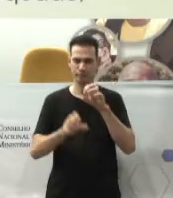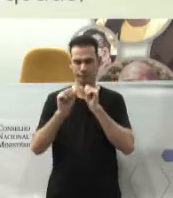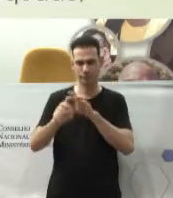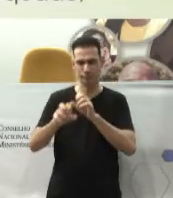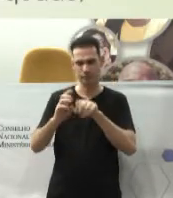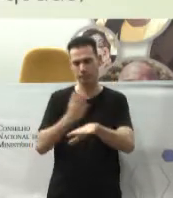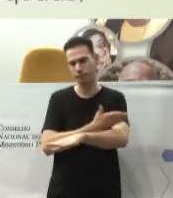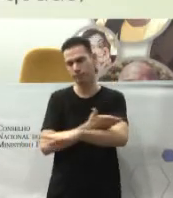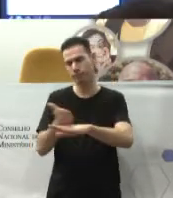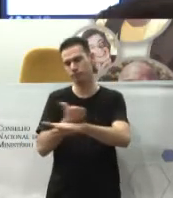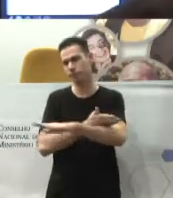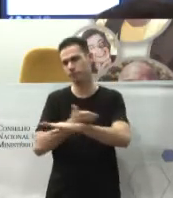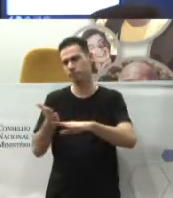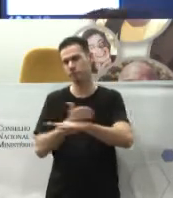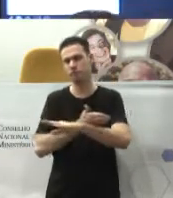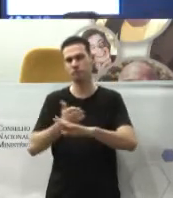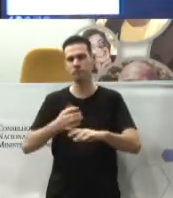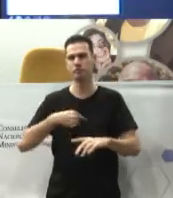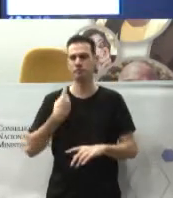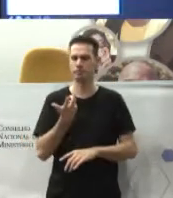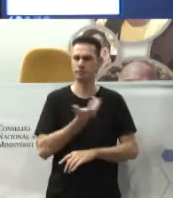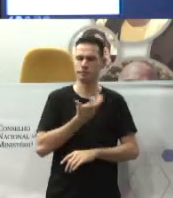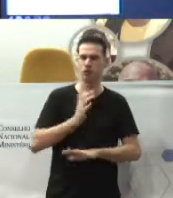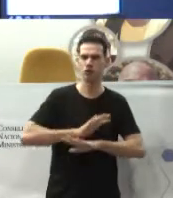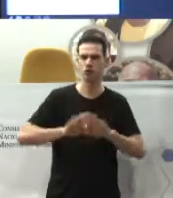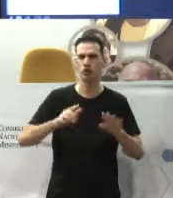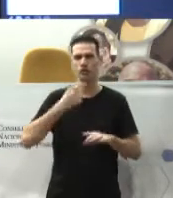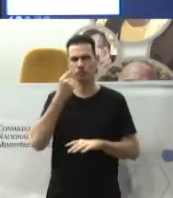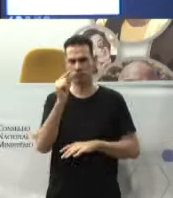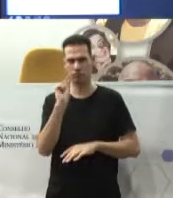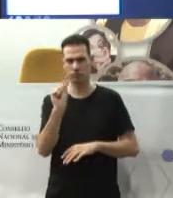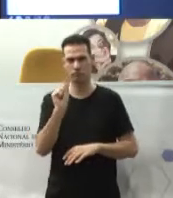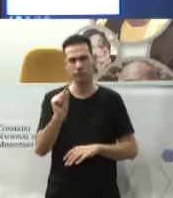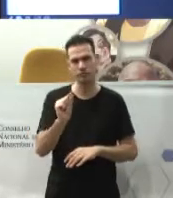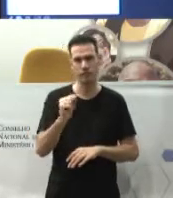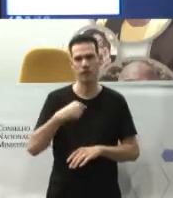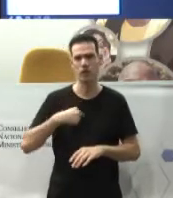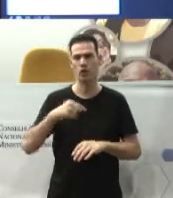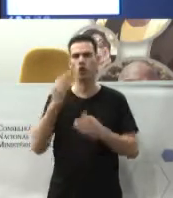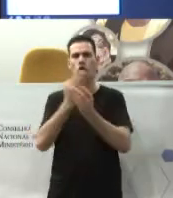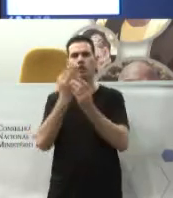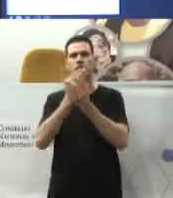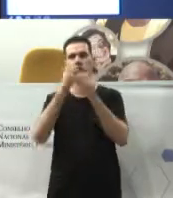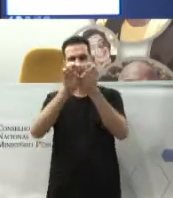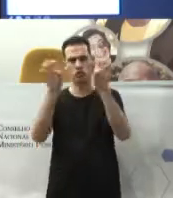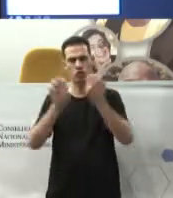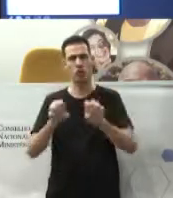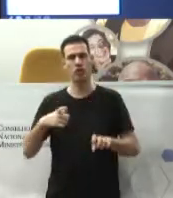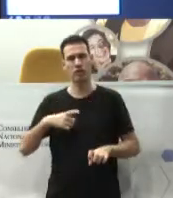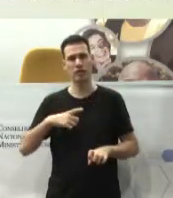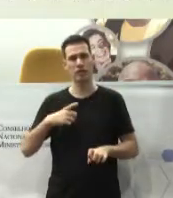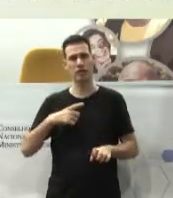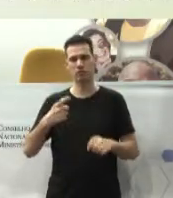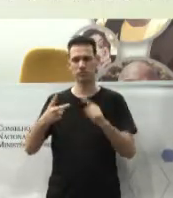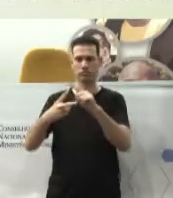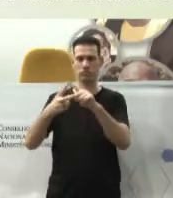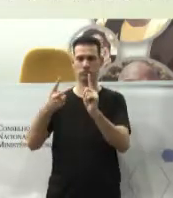tradicional, eu gostaria só de salientar essa questão, que o processo estrutural tem duas fases.